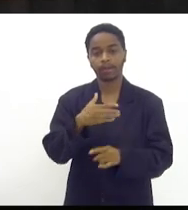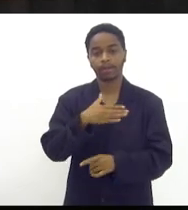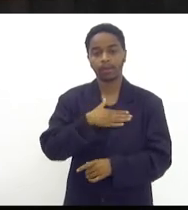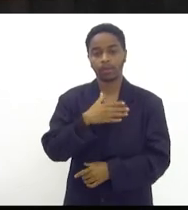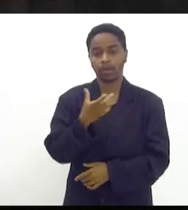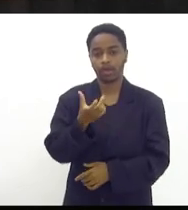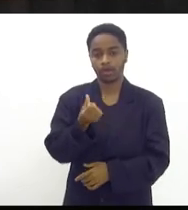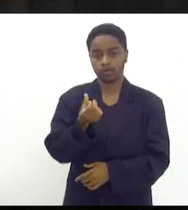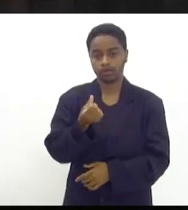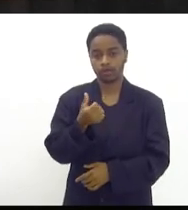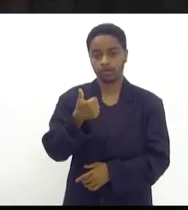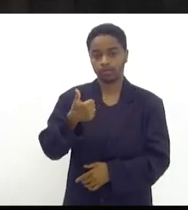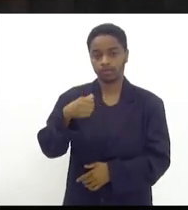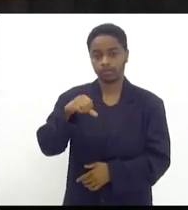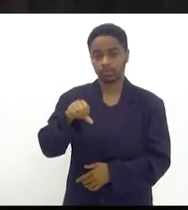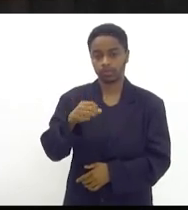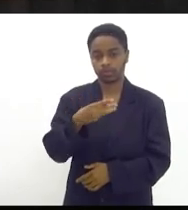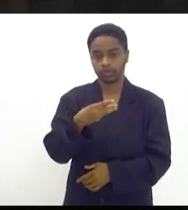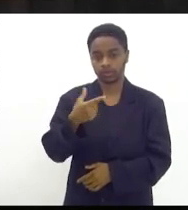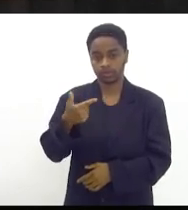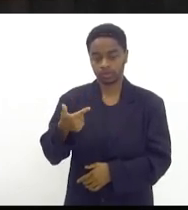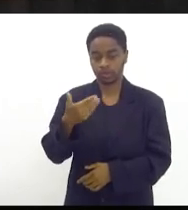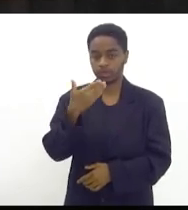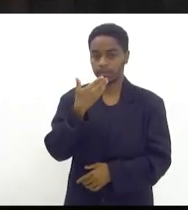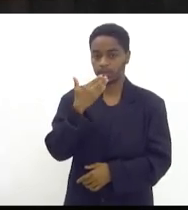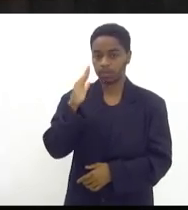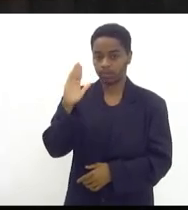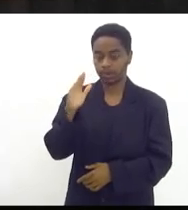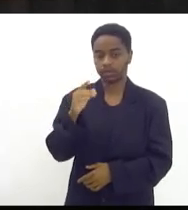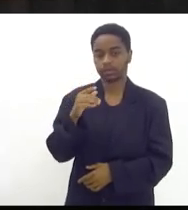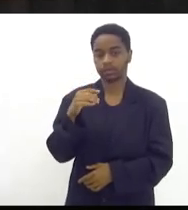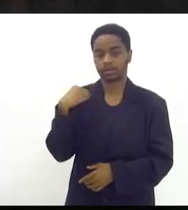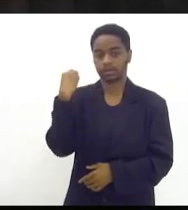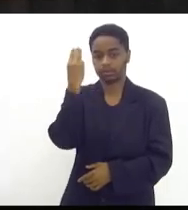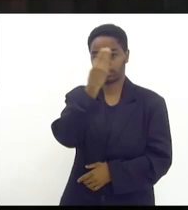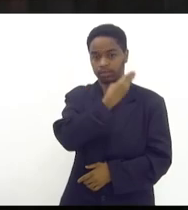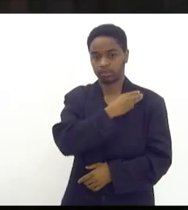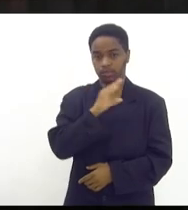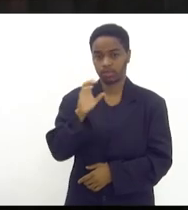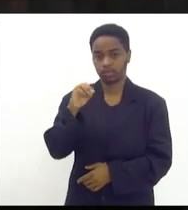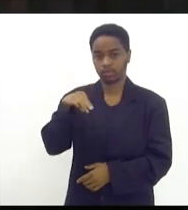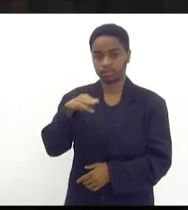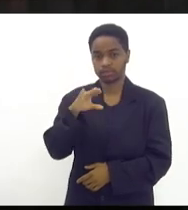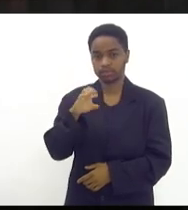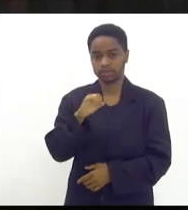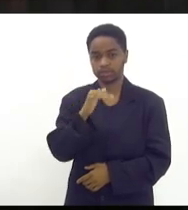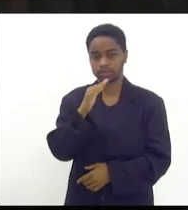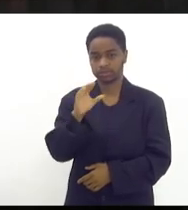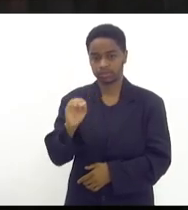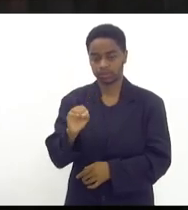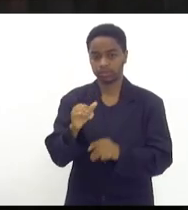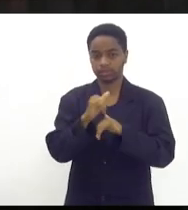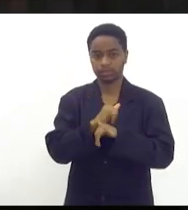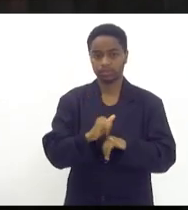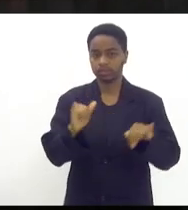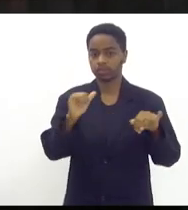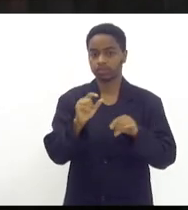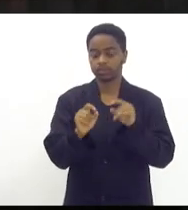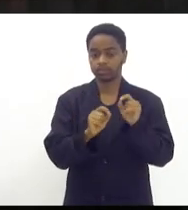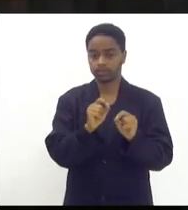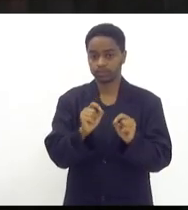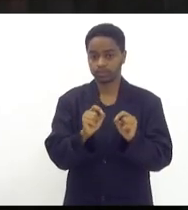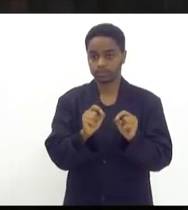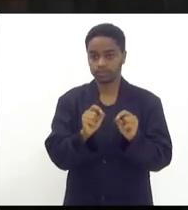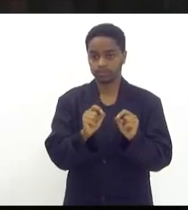1932, faz uma promessa à Nossa Senhora da Conceição, dizendo que